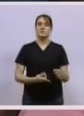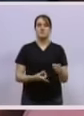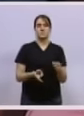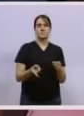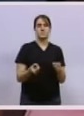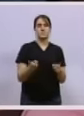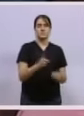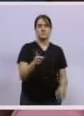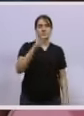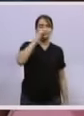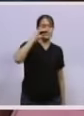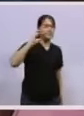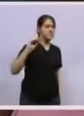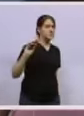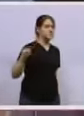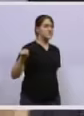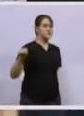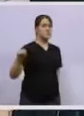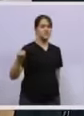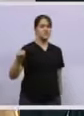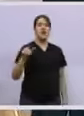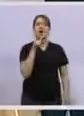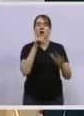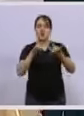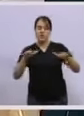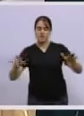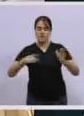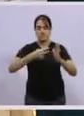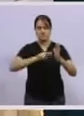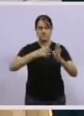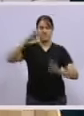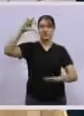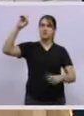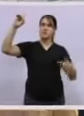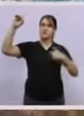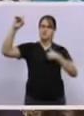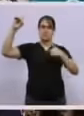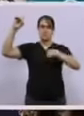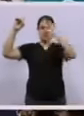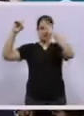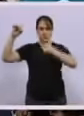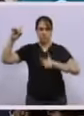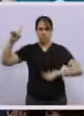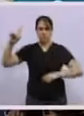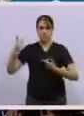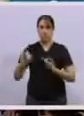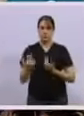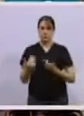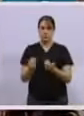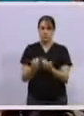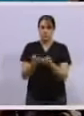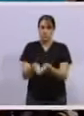mais pra negar. O mar é Deus e o